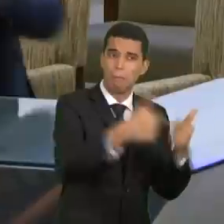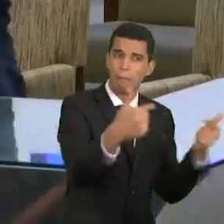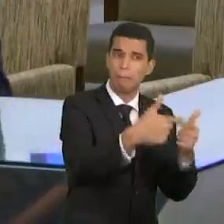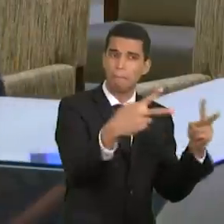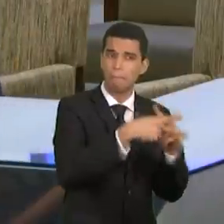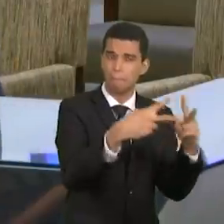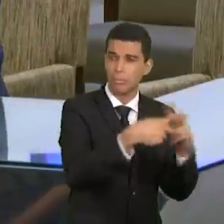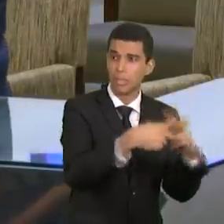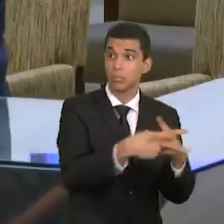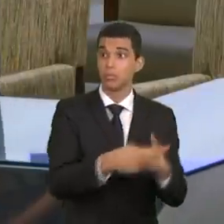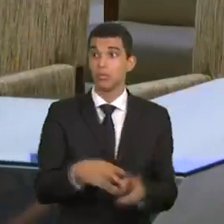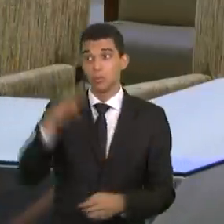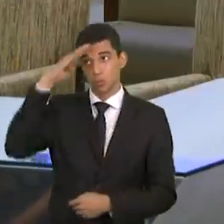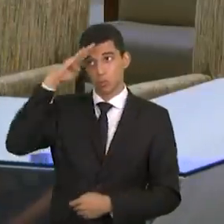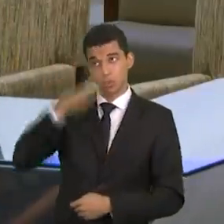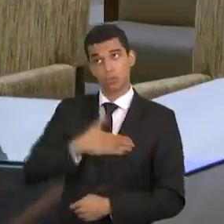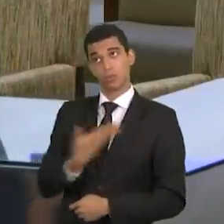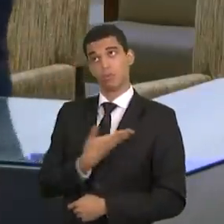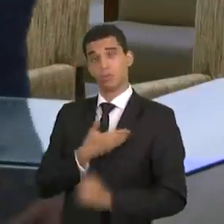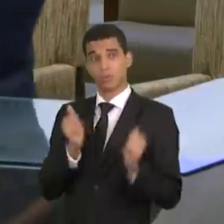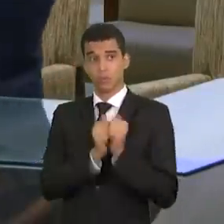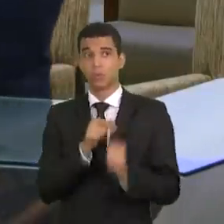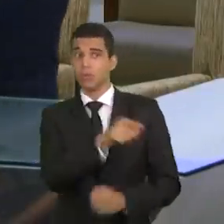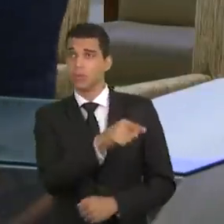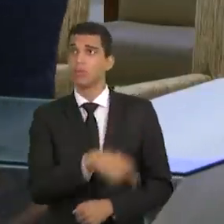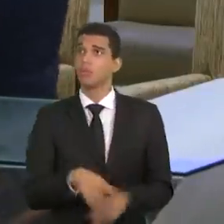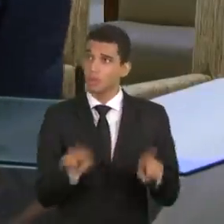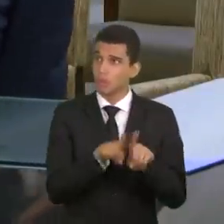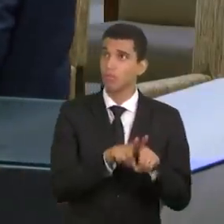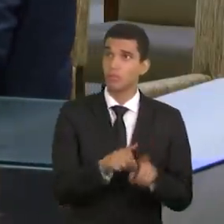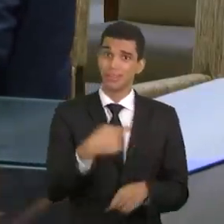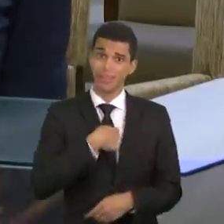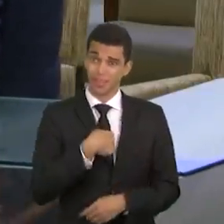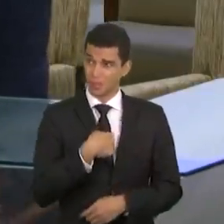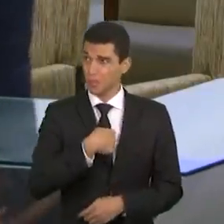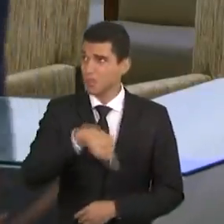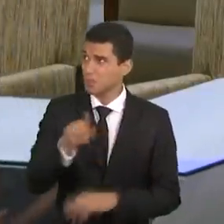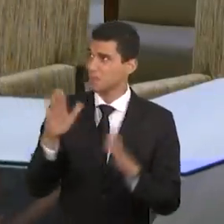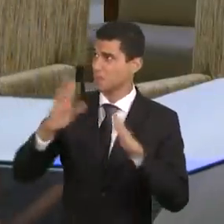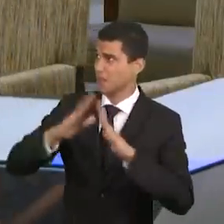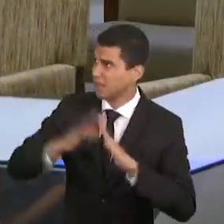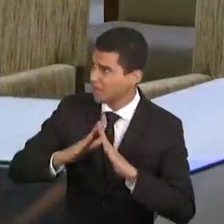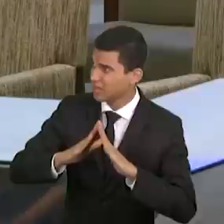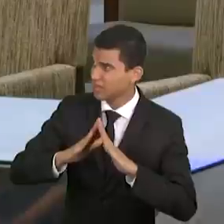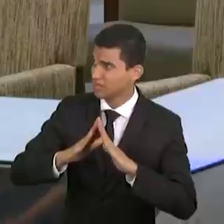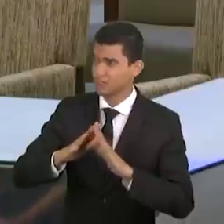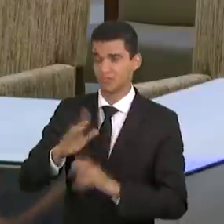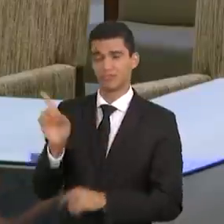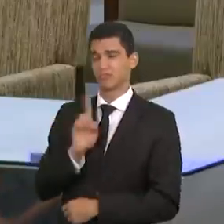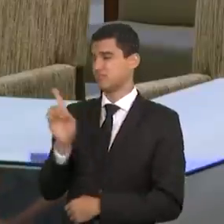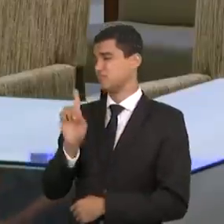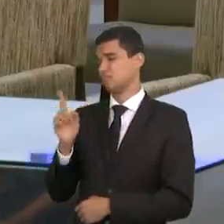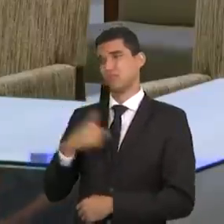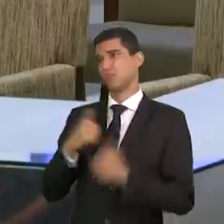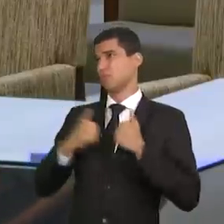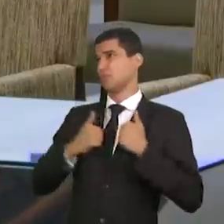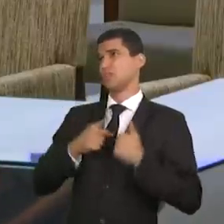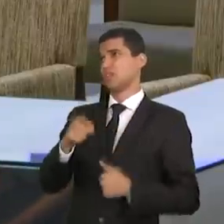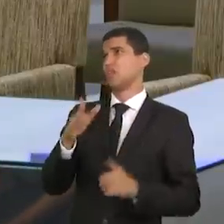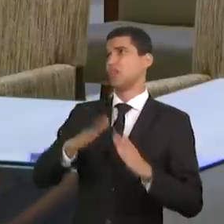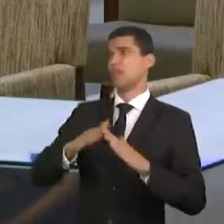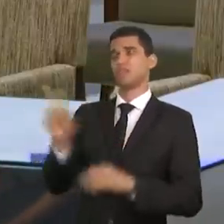soldados, estão lá também. E eu ir para casa? Não, rei, vou não.